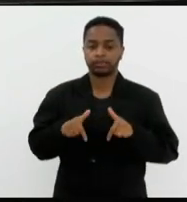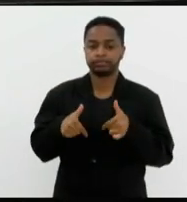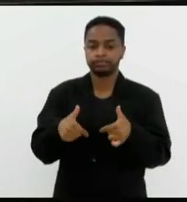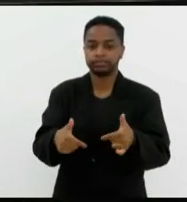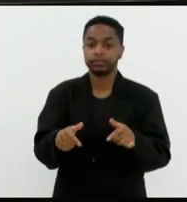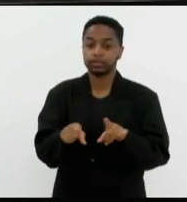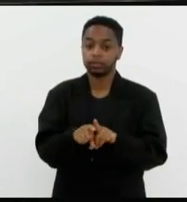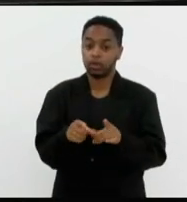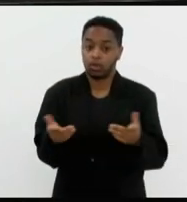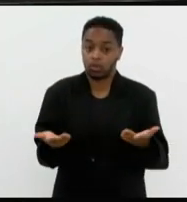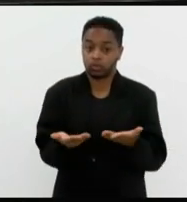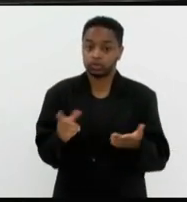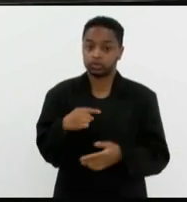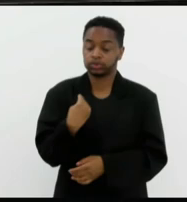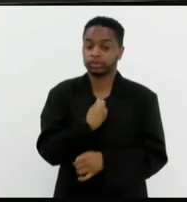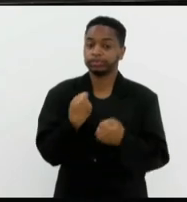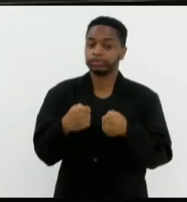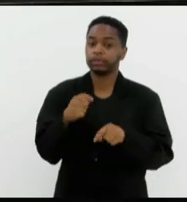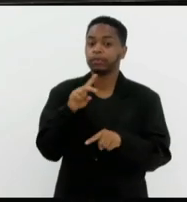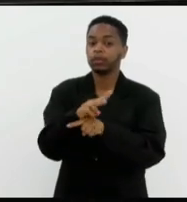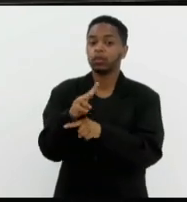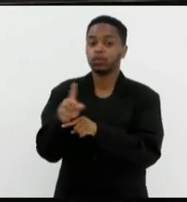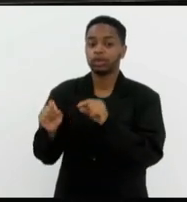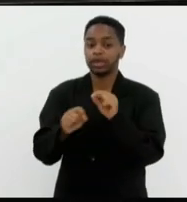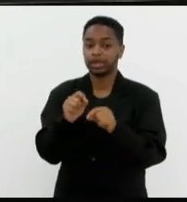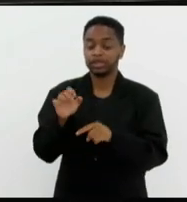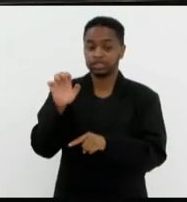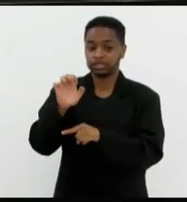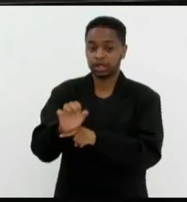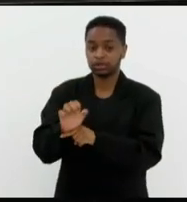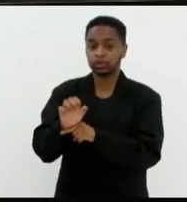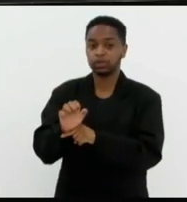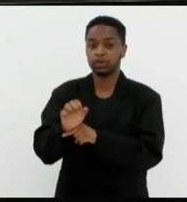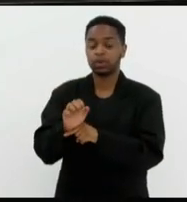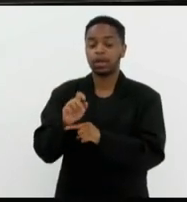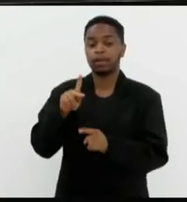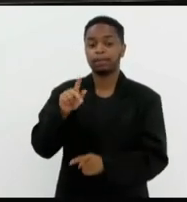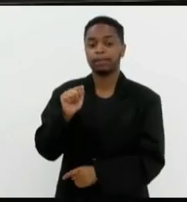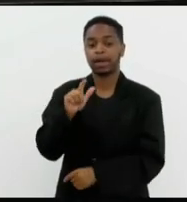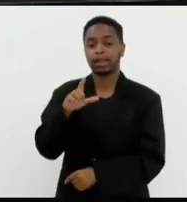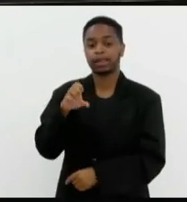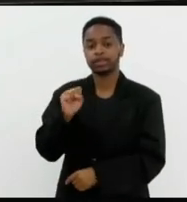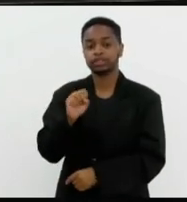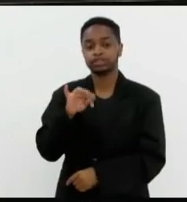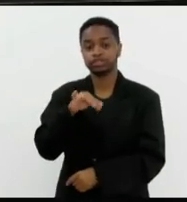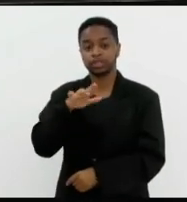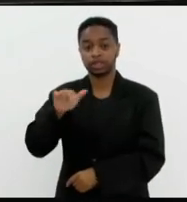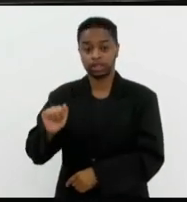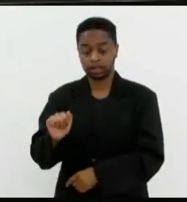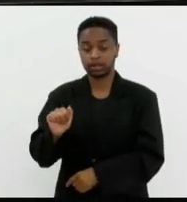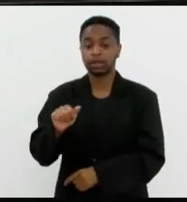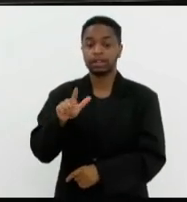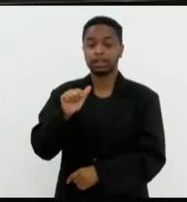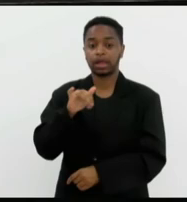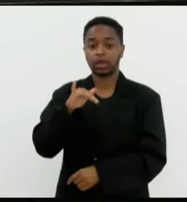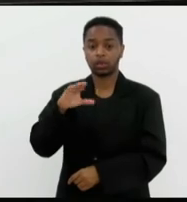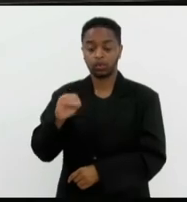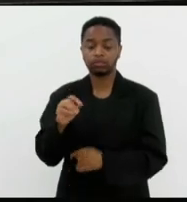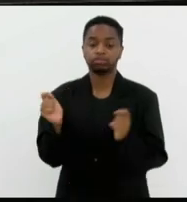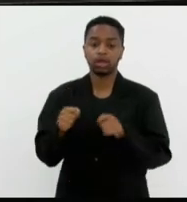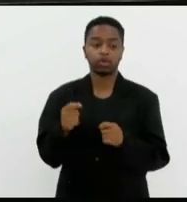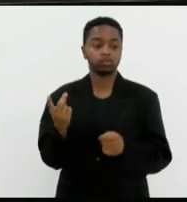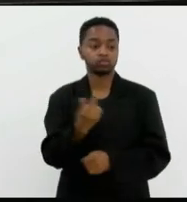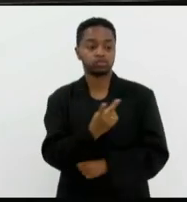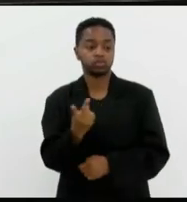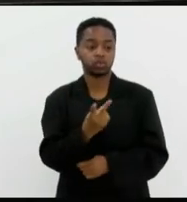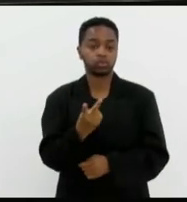que nós temos que preservar é de um Estado palestino laico, onde as religiões possam coexistir, né, e os diversos